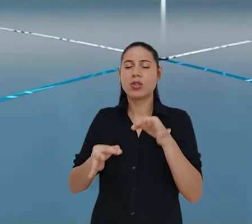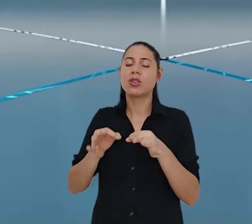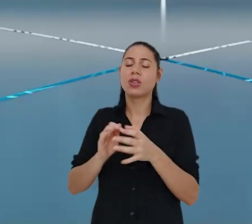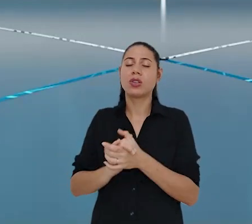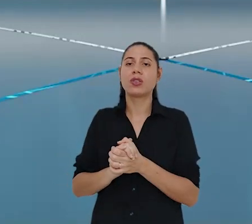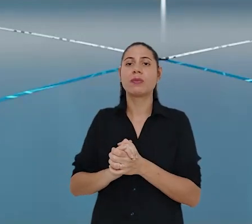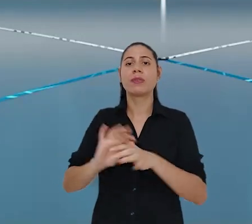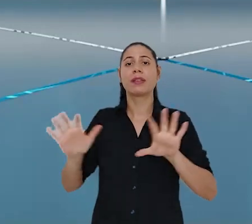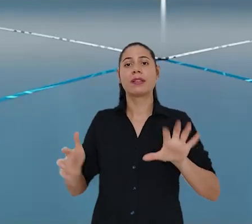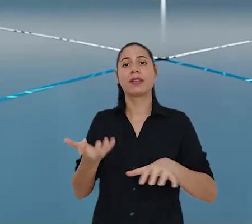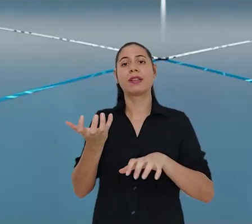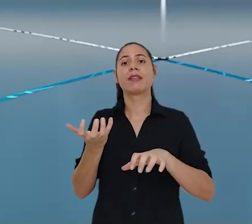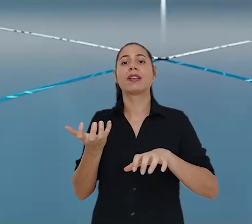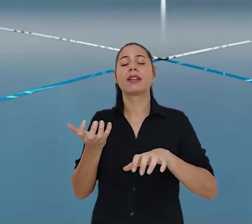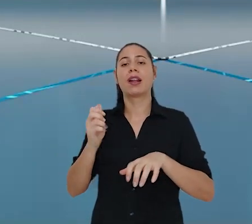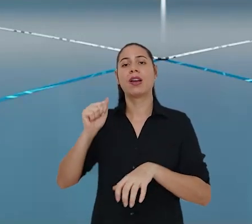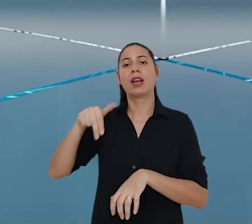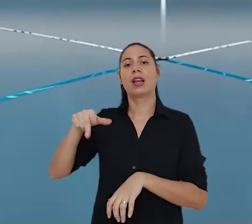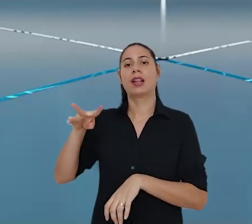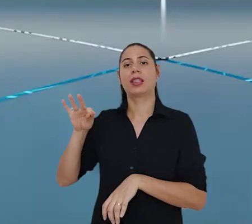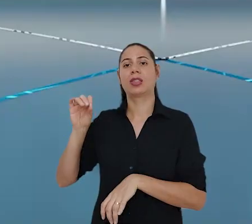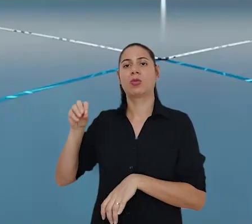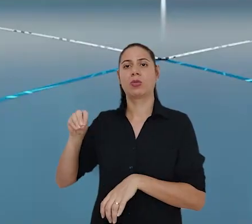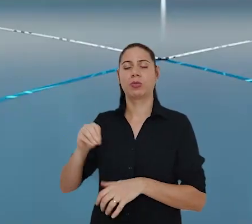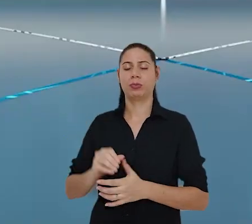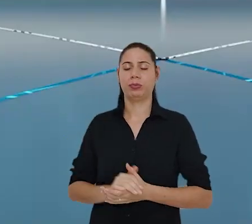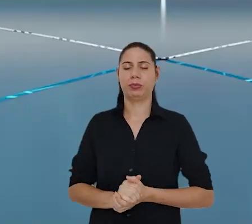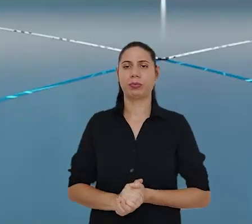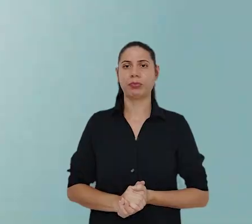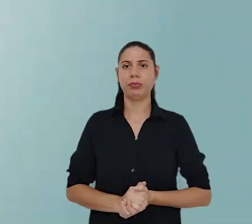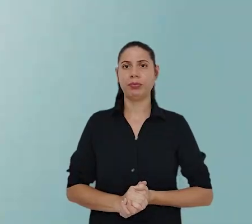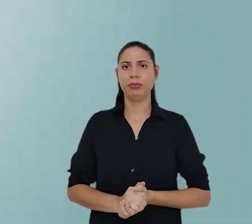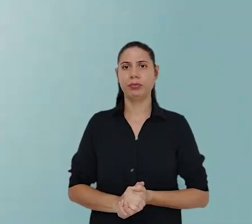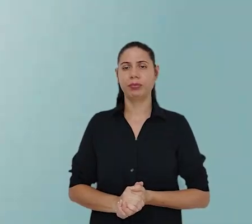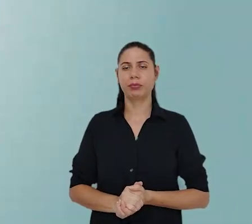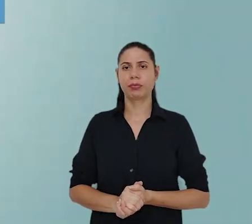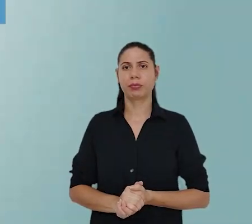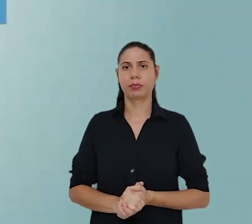Judiciária do Distrito Federal, Antônio Cláudio Macedo da Silva.